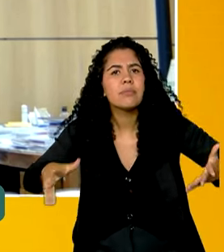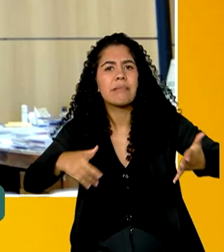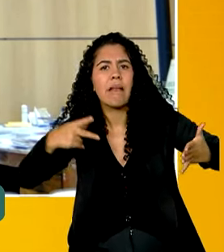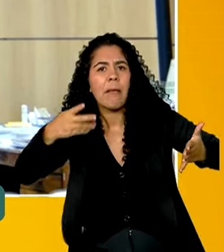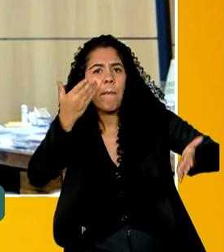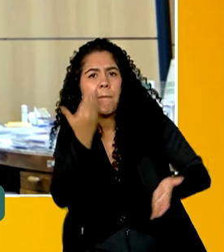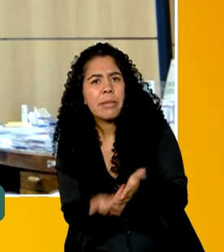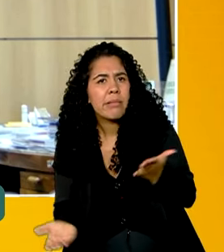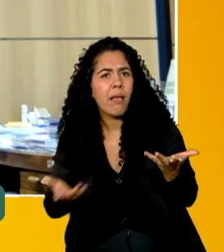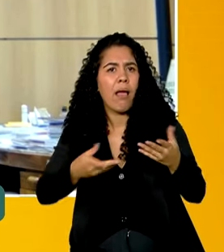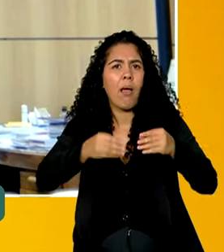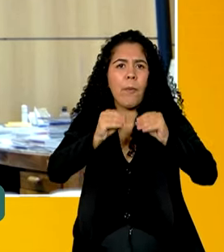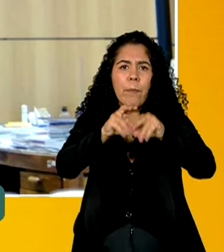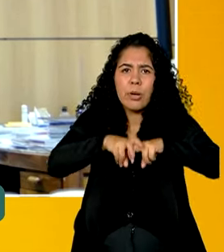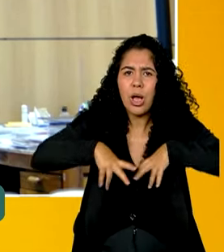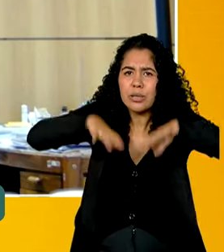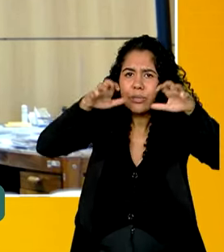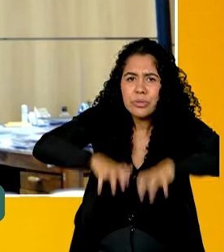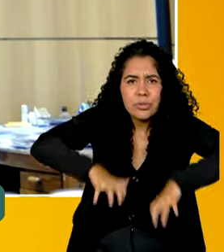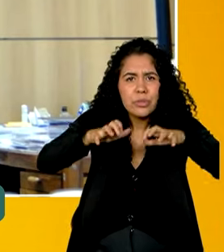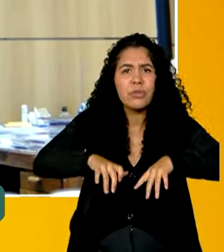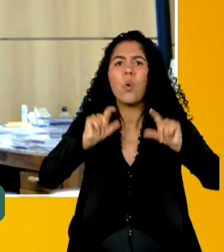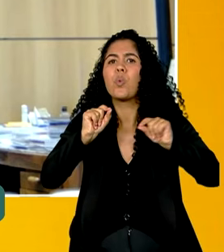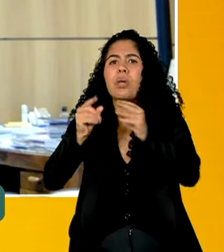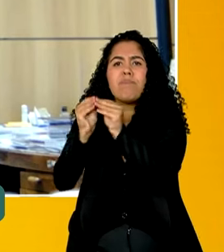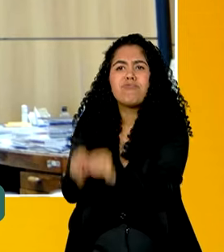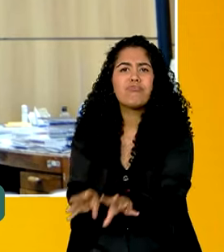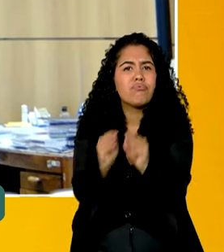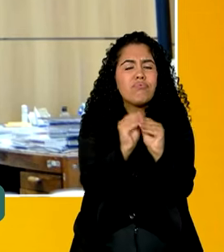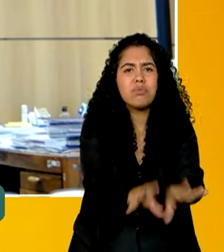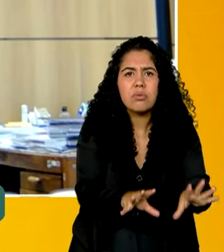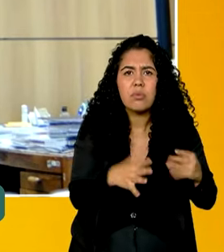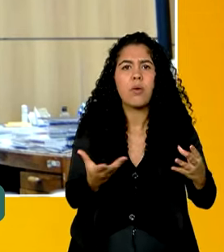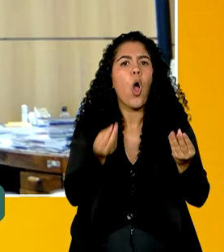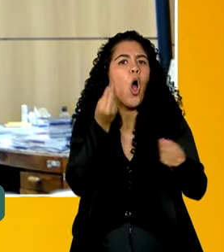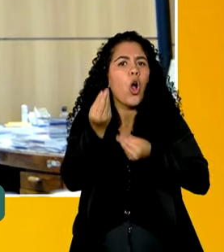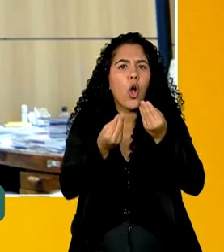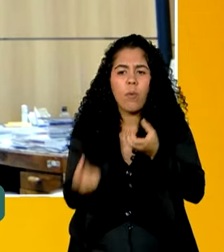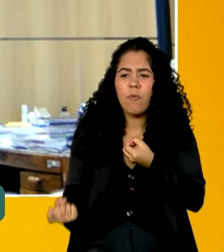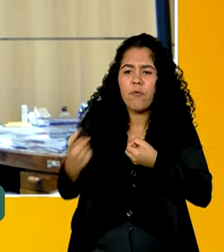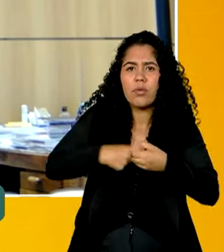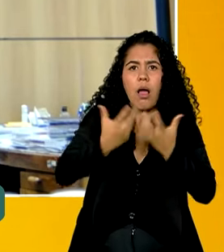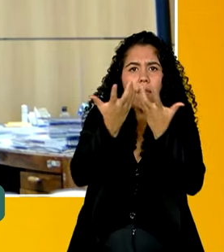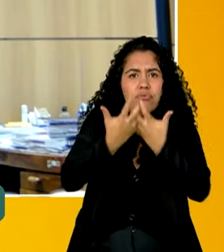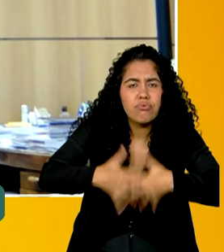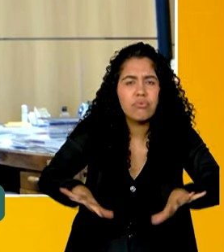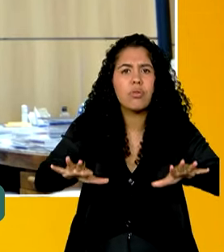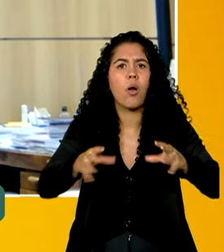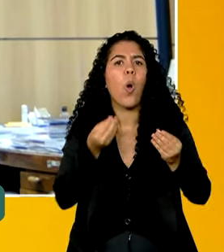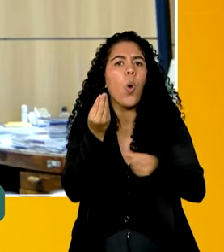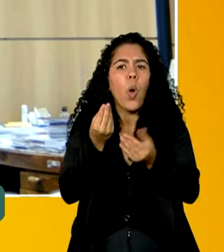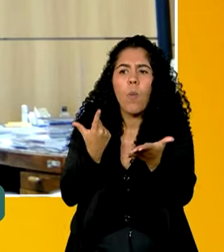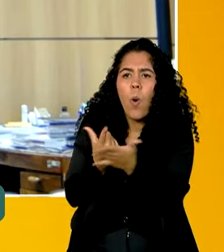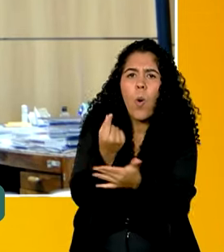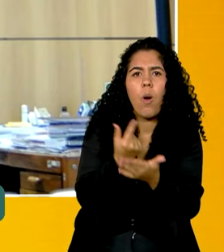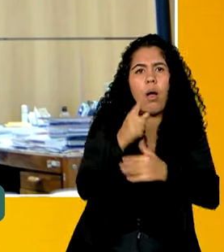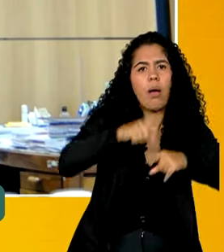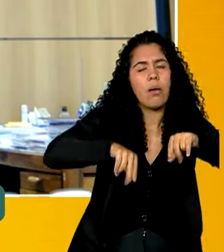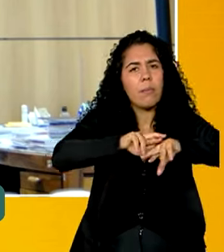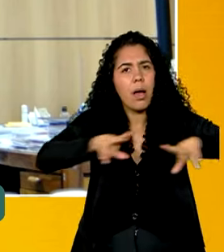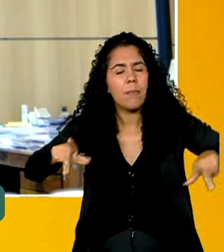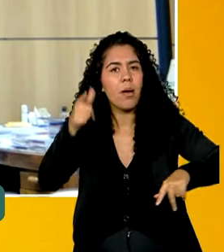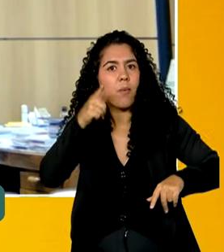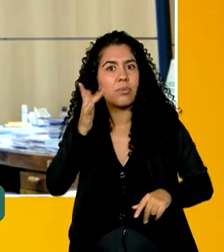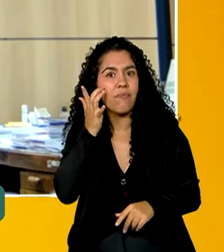local do funcionamento de cooperativas foi atingido, se eliminou, como restabelecer esse local, como restabelecer os equipamentos para